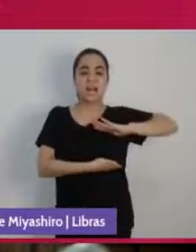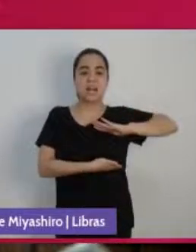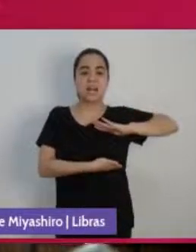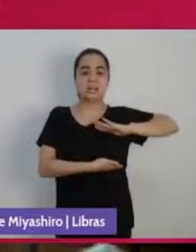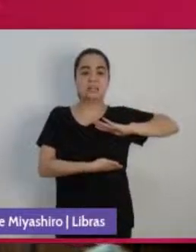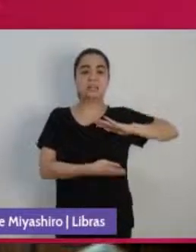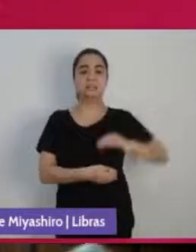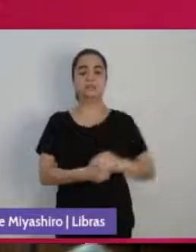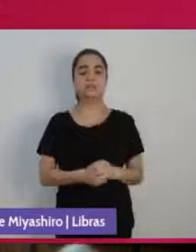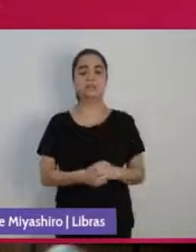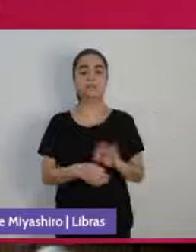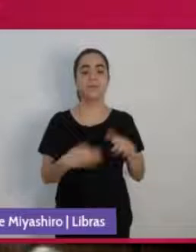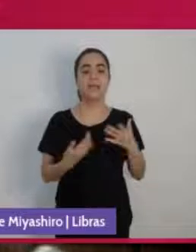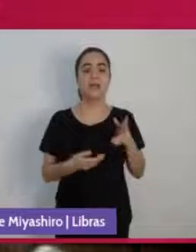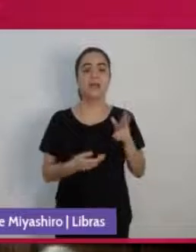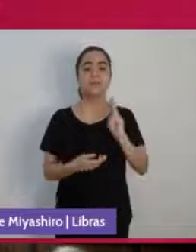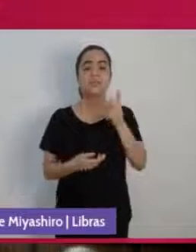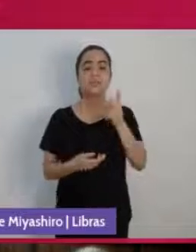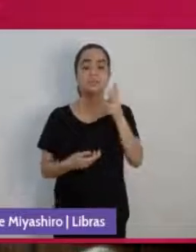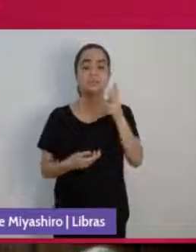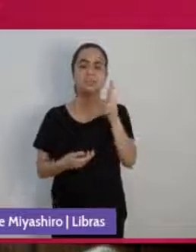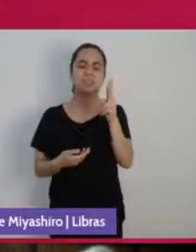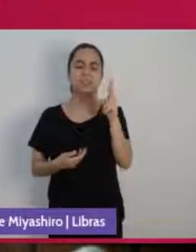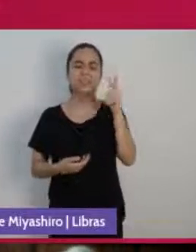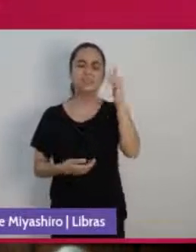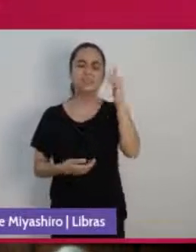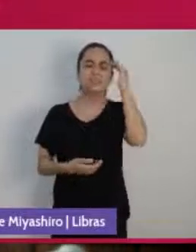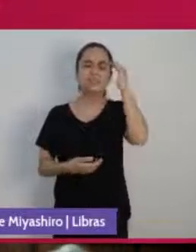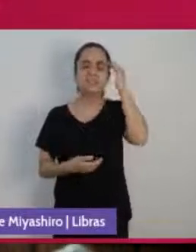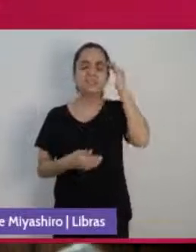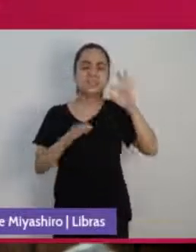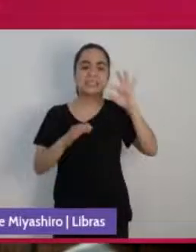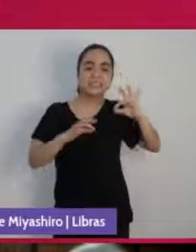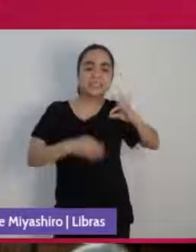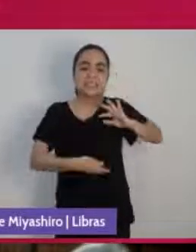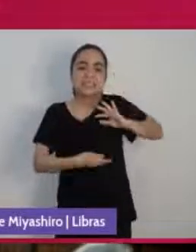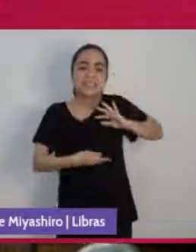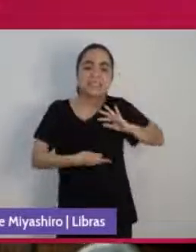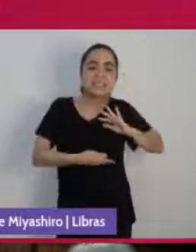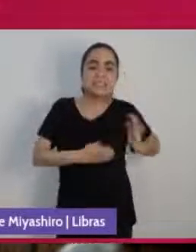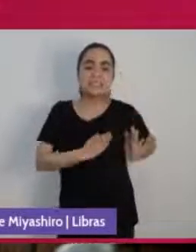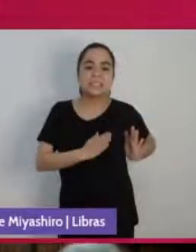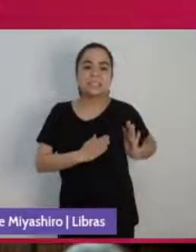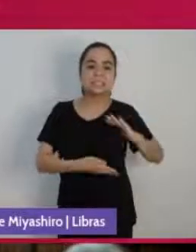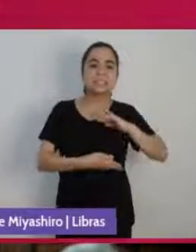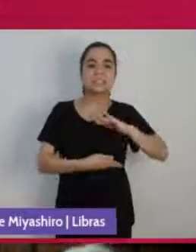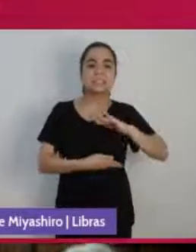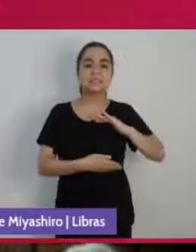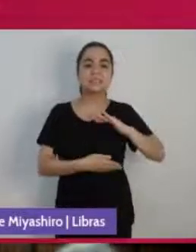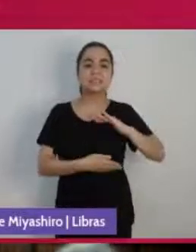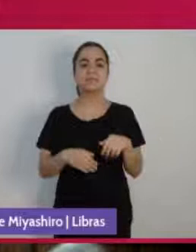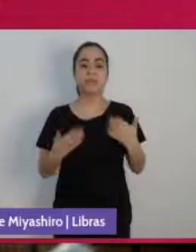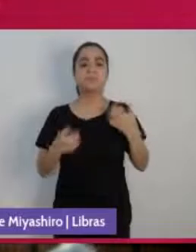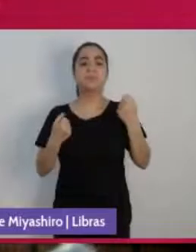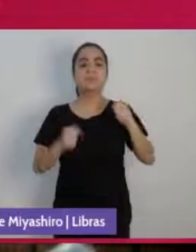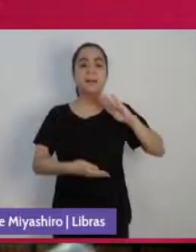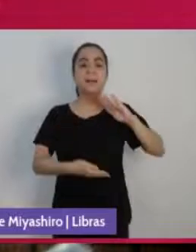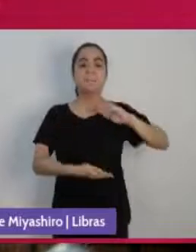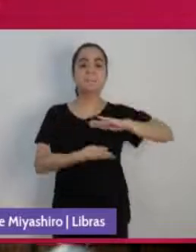eu faço toda aquela manobra de tracionar a mama, coisa e tal, aí eu tenho que fixar. Então,